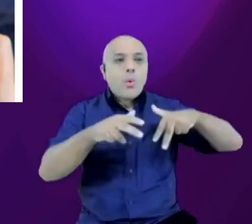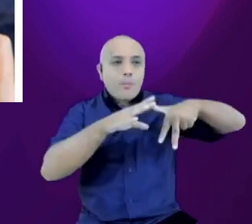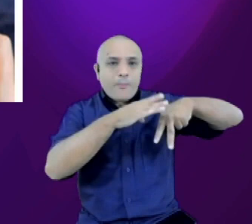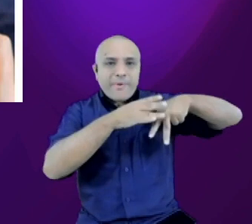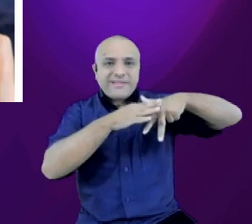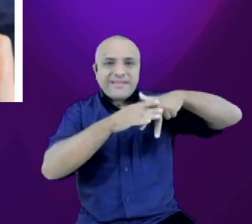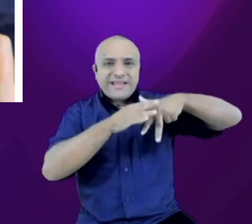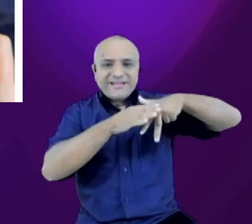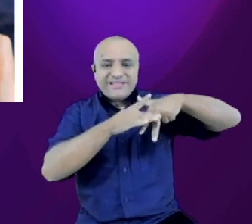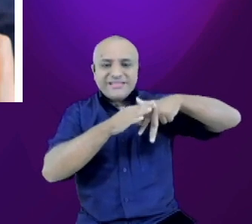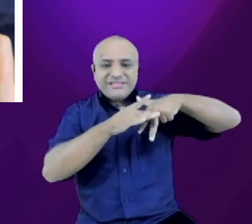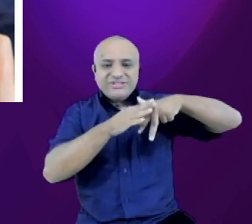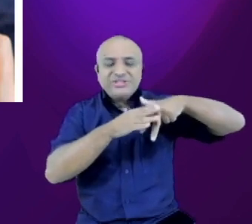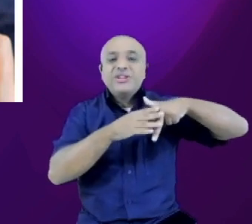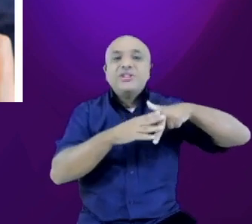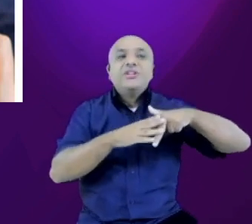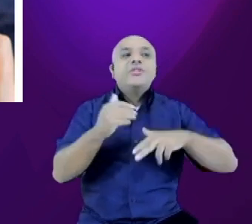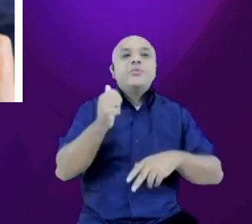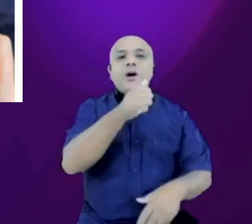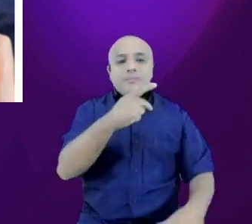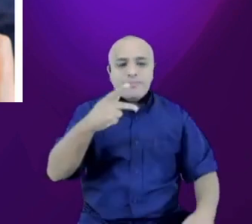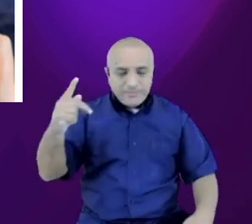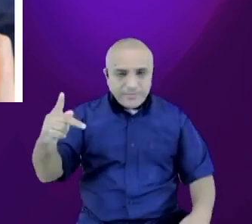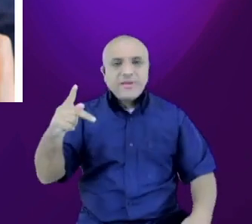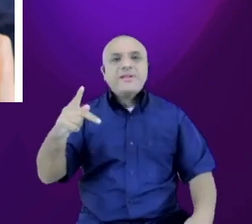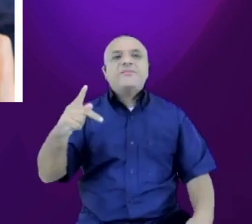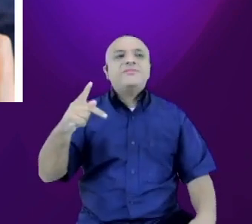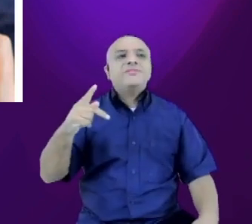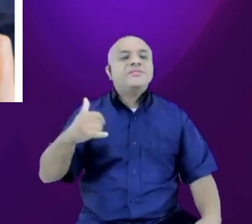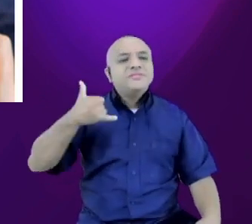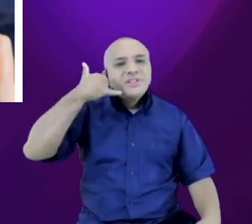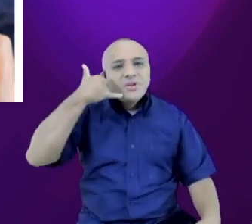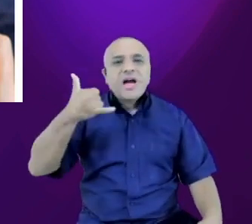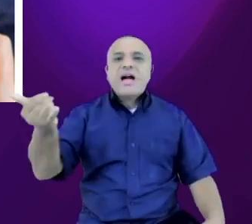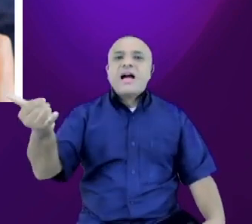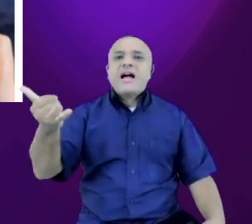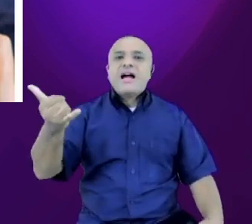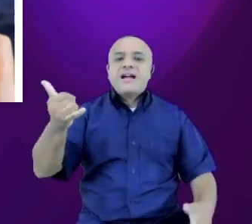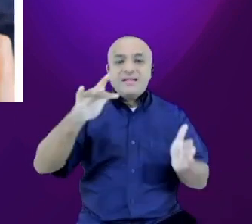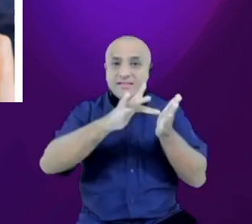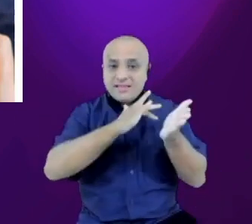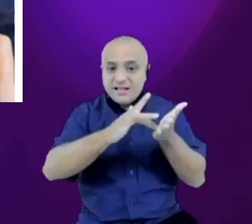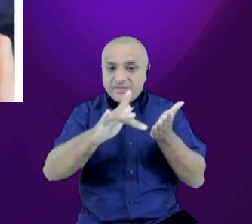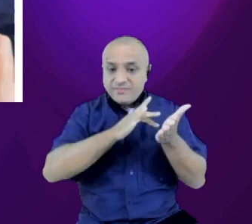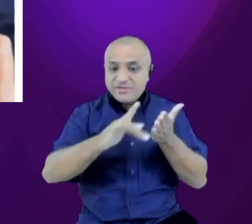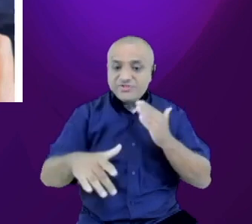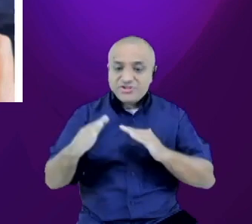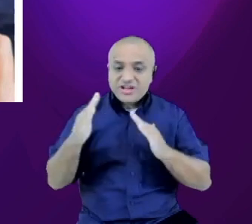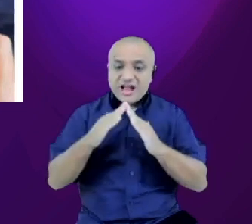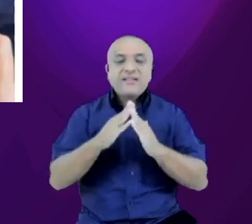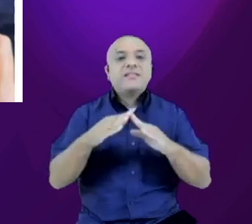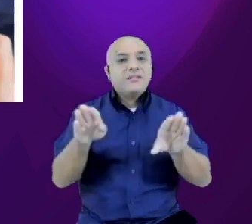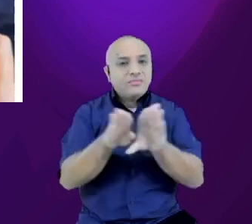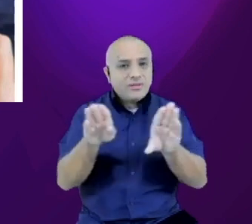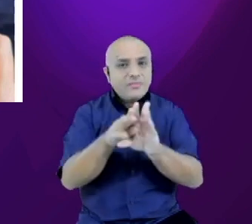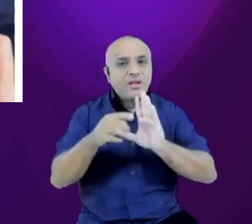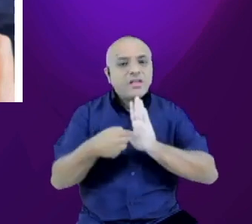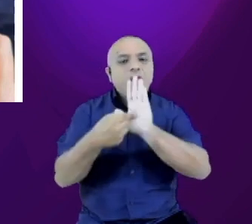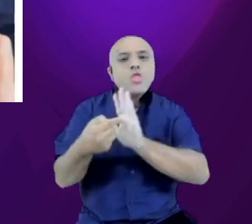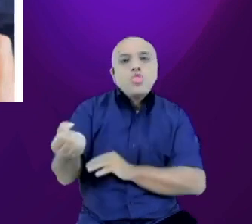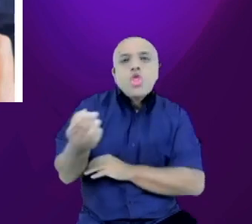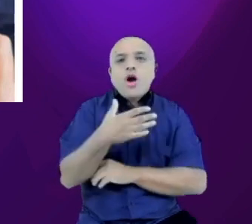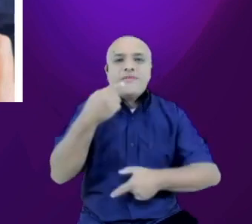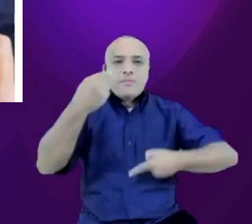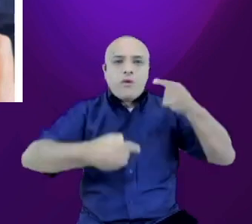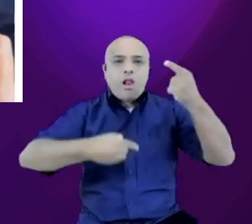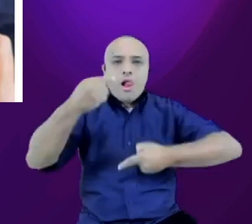de aplicativos de celular, tablet, de casa. Isso daí também nos impõe novas discussões em